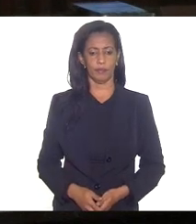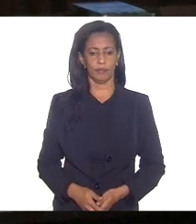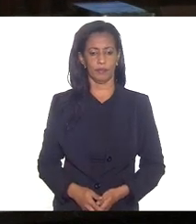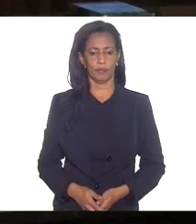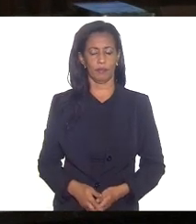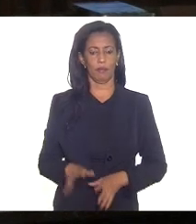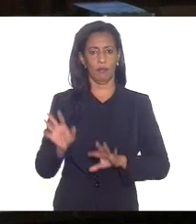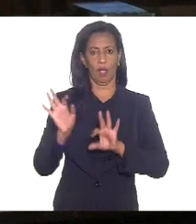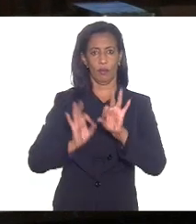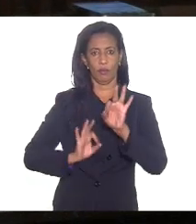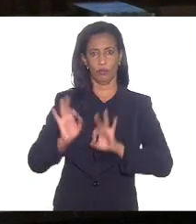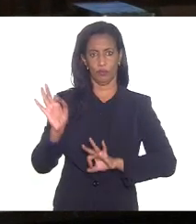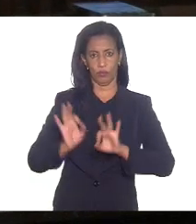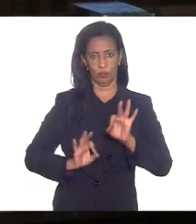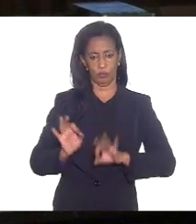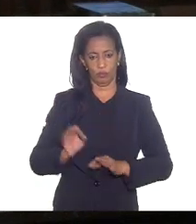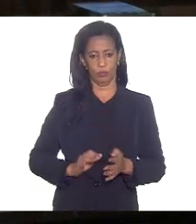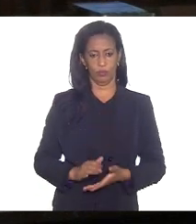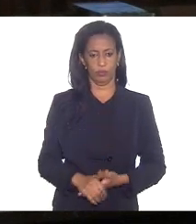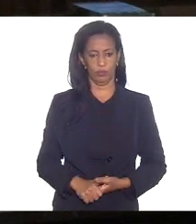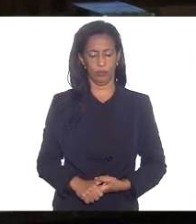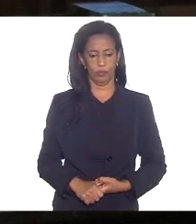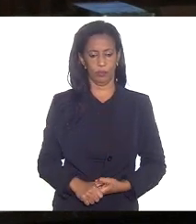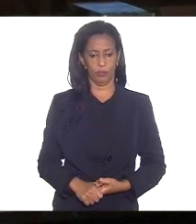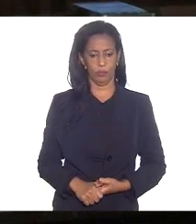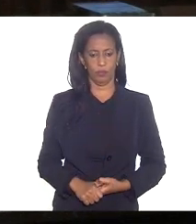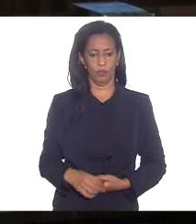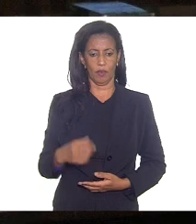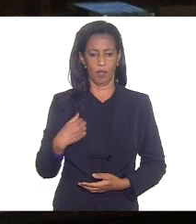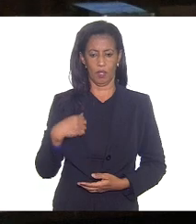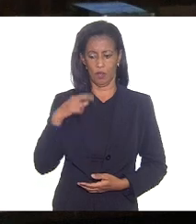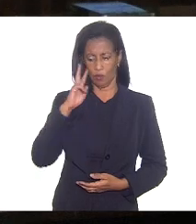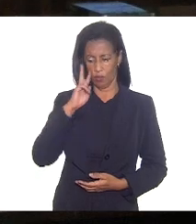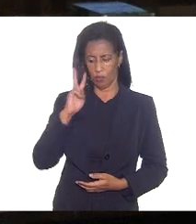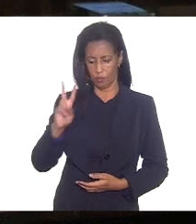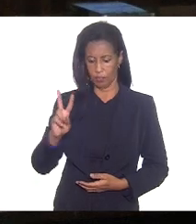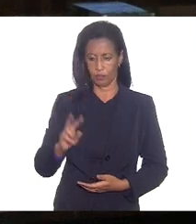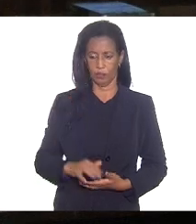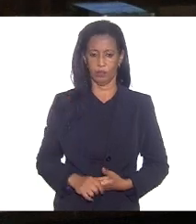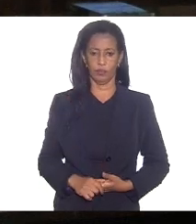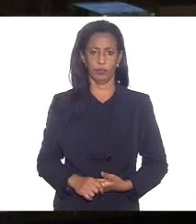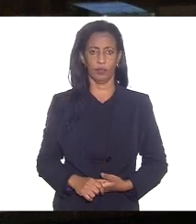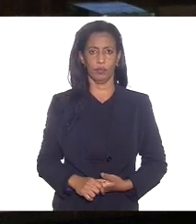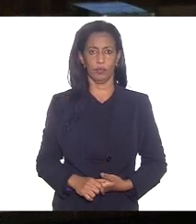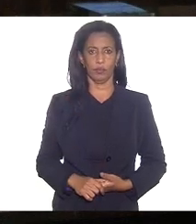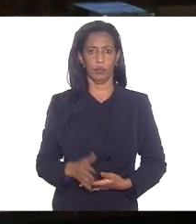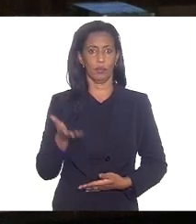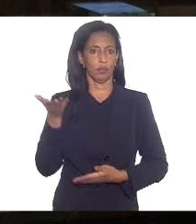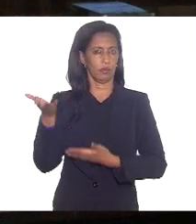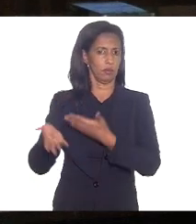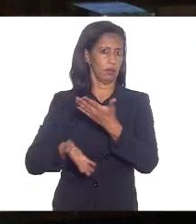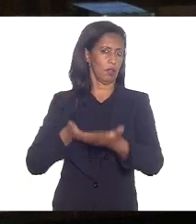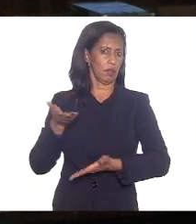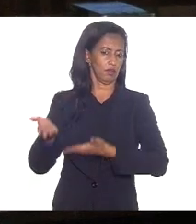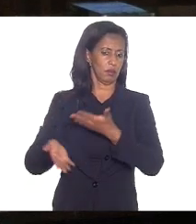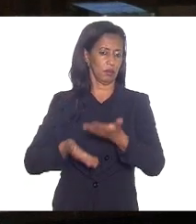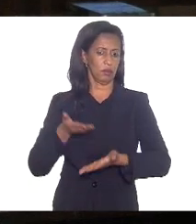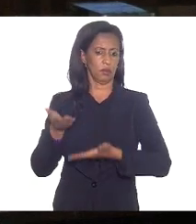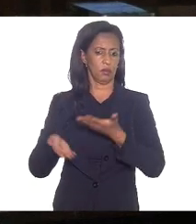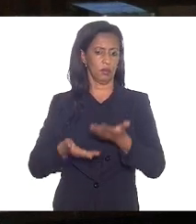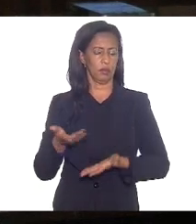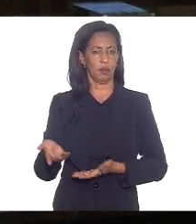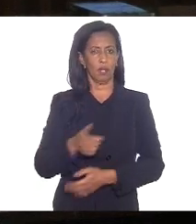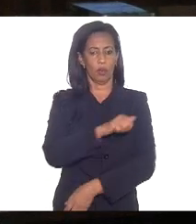a forma que eu vejo que estão sendo tratados